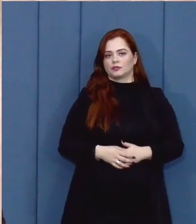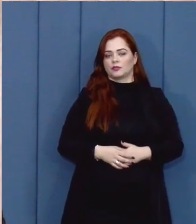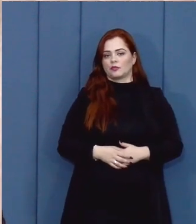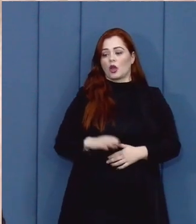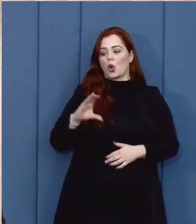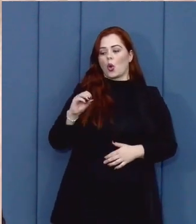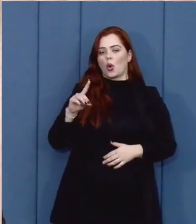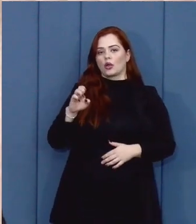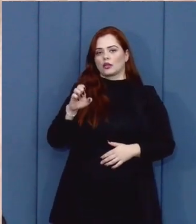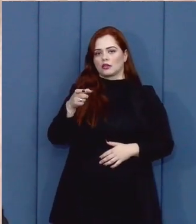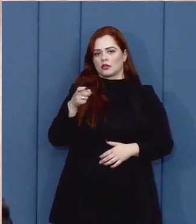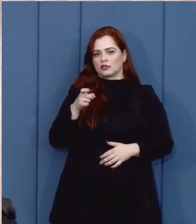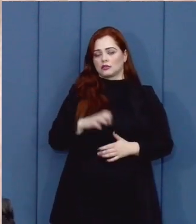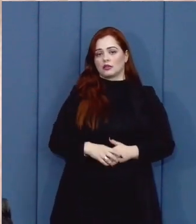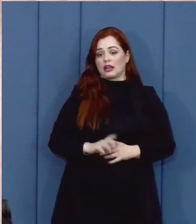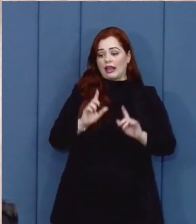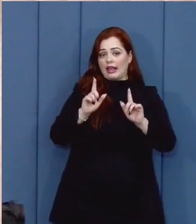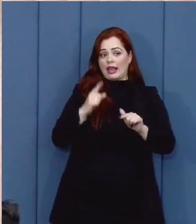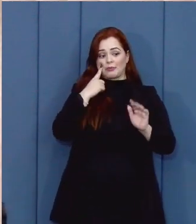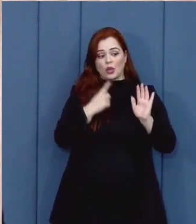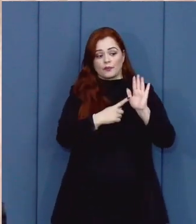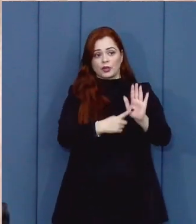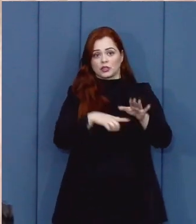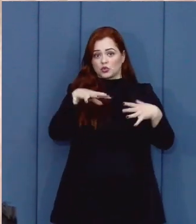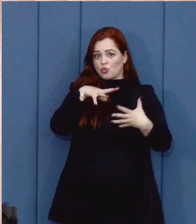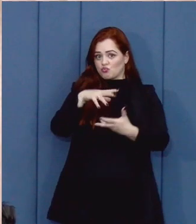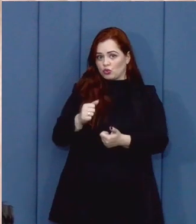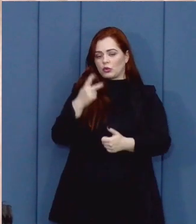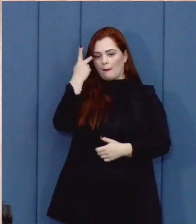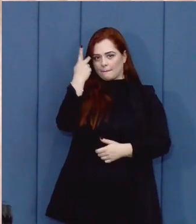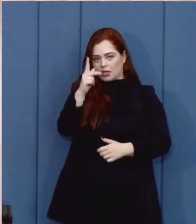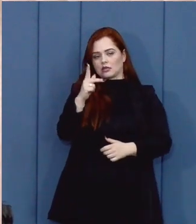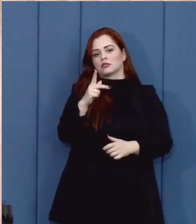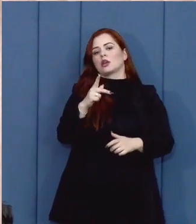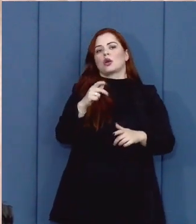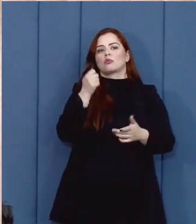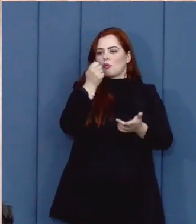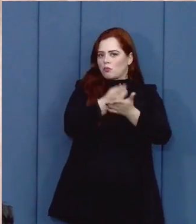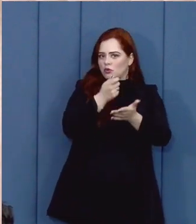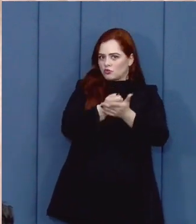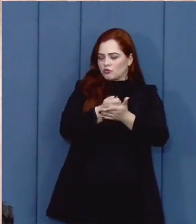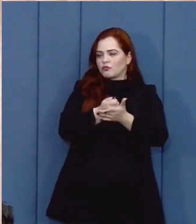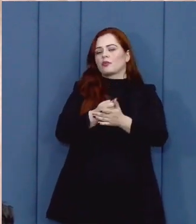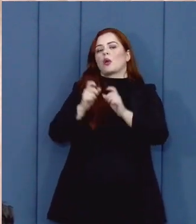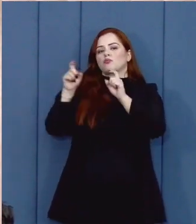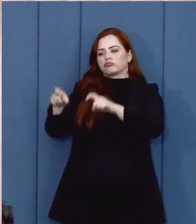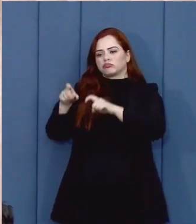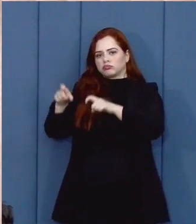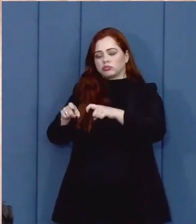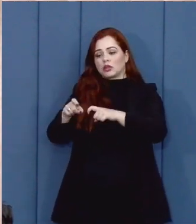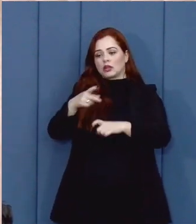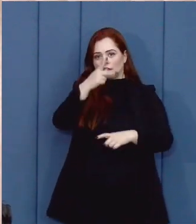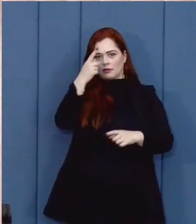o Codex é referência global para consumidores, produtores e processadores de